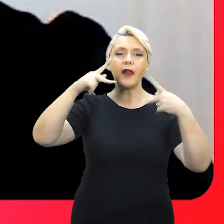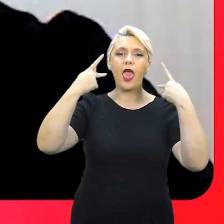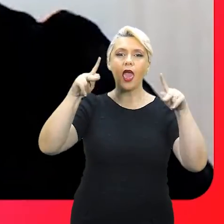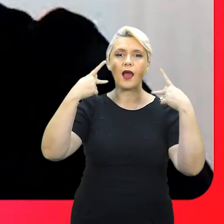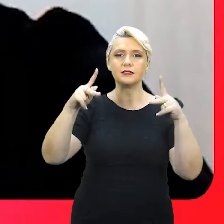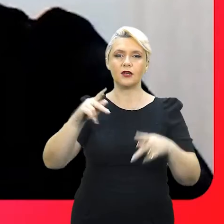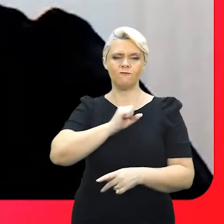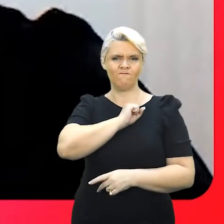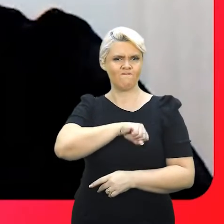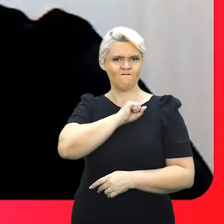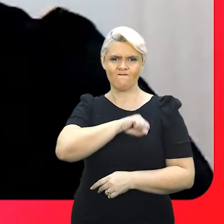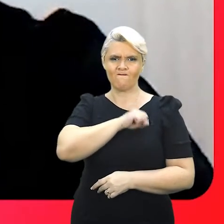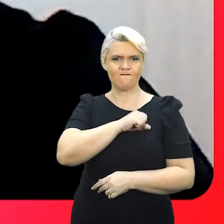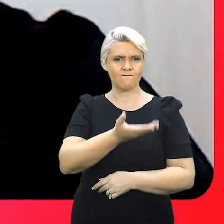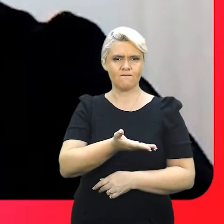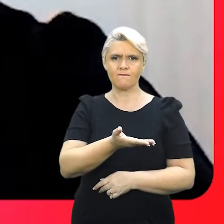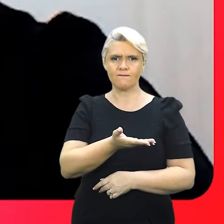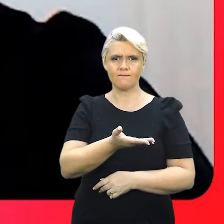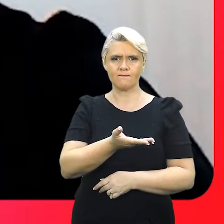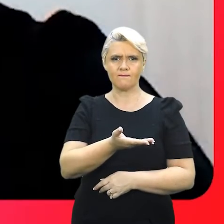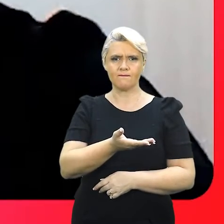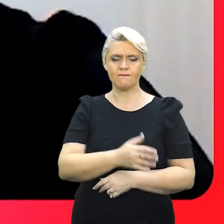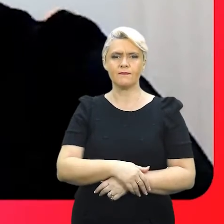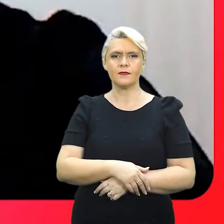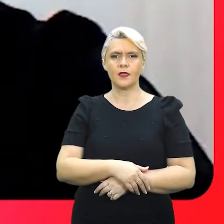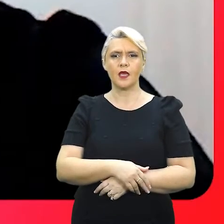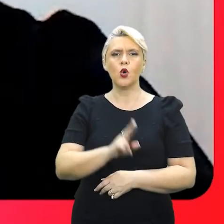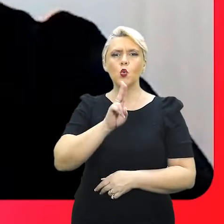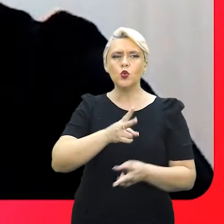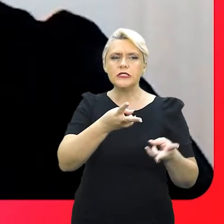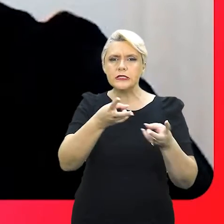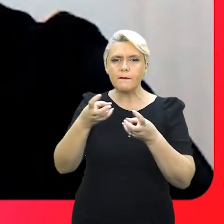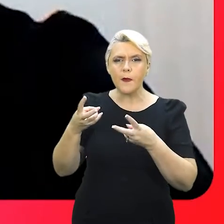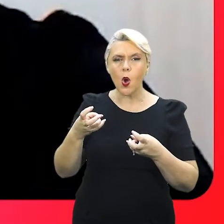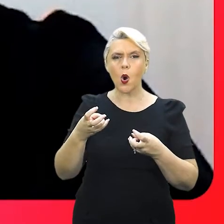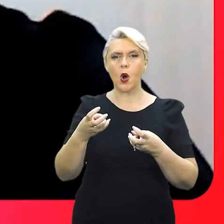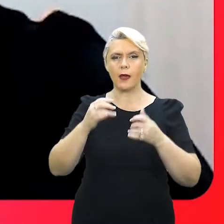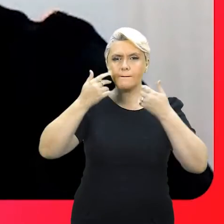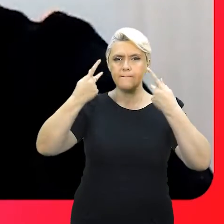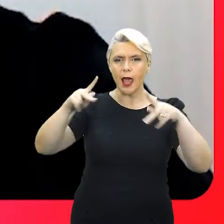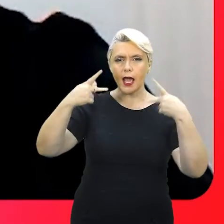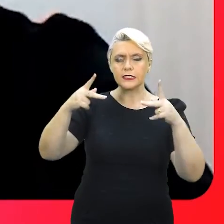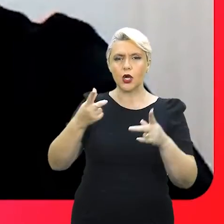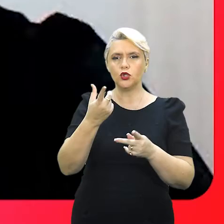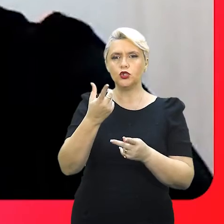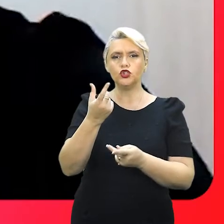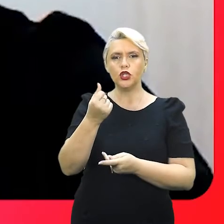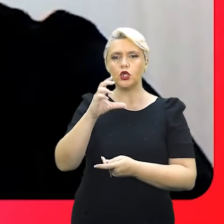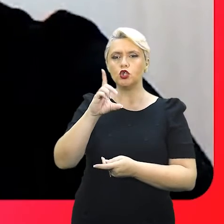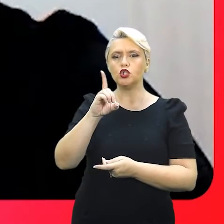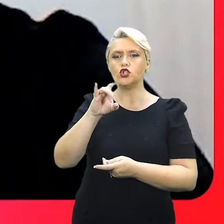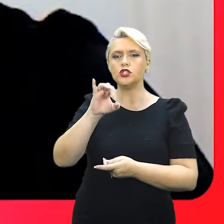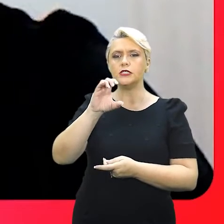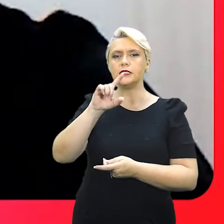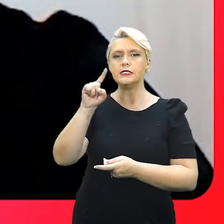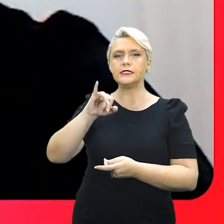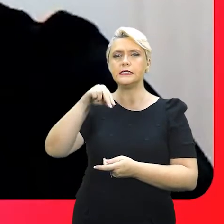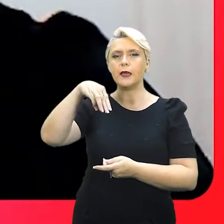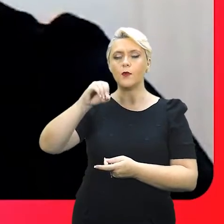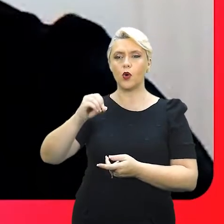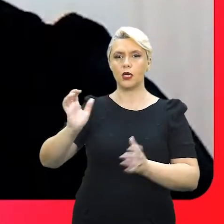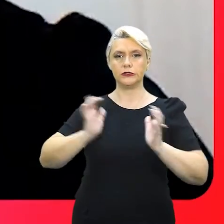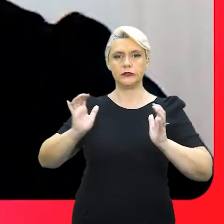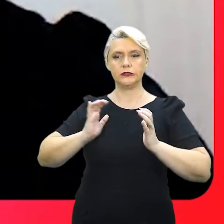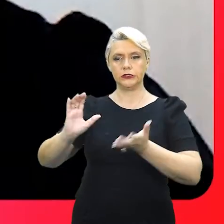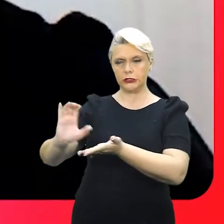mesmo, usam a palavra de Deus e pegam o dízimo e ficam milionários. Esses